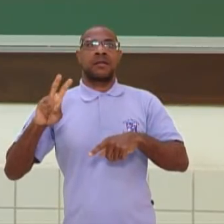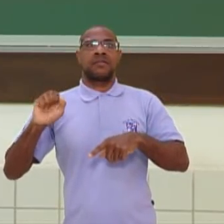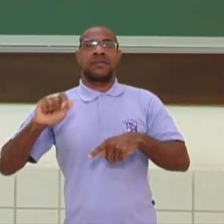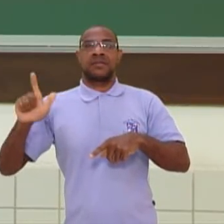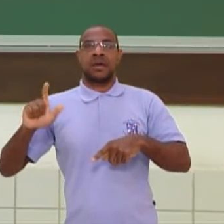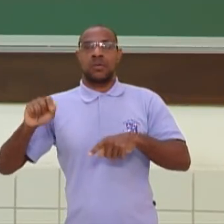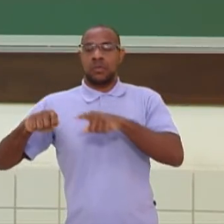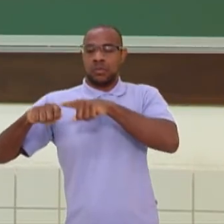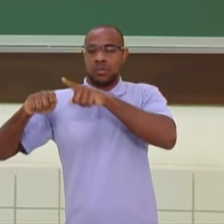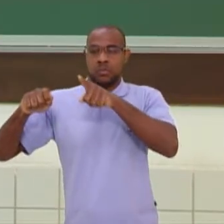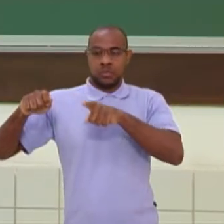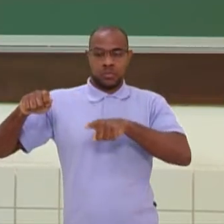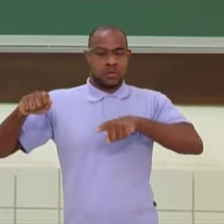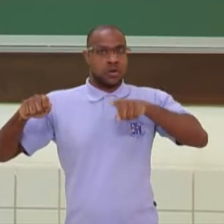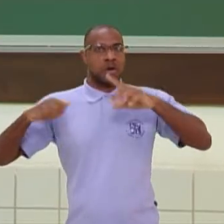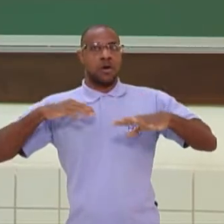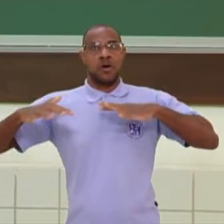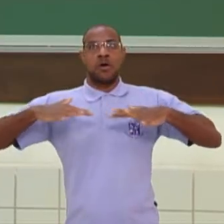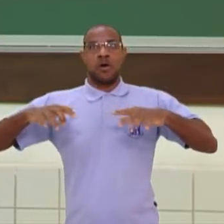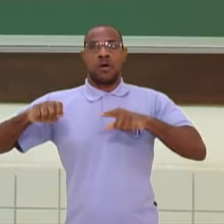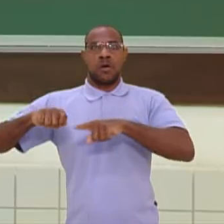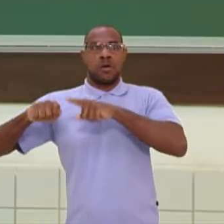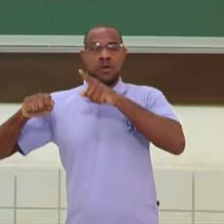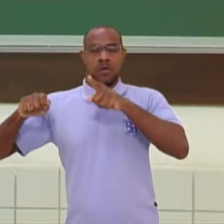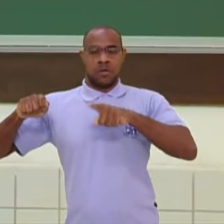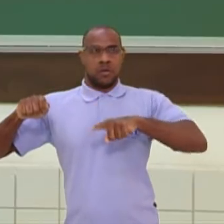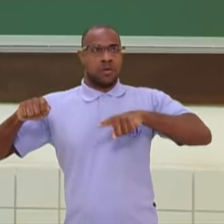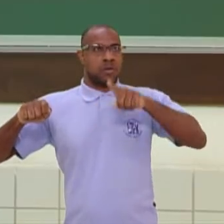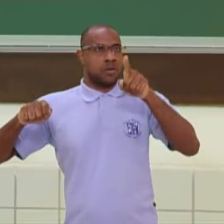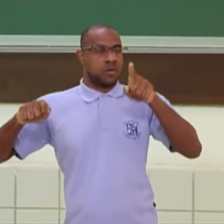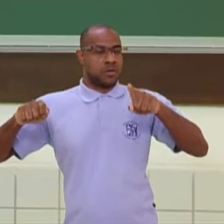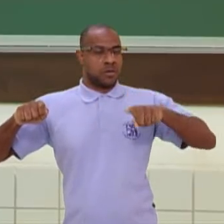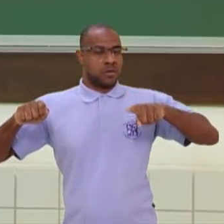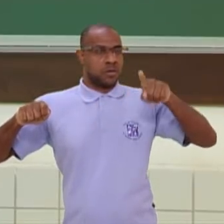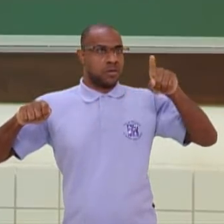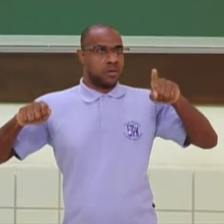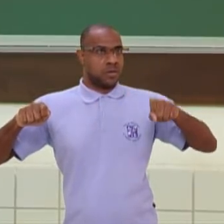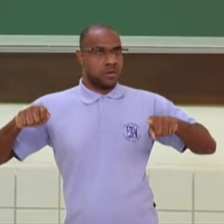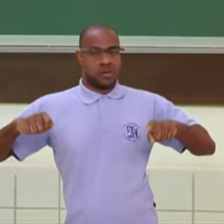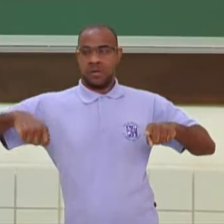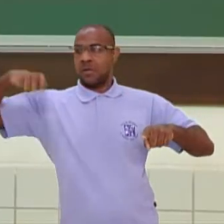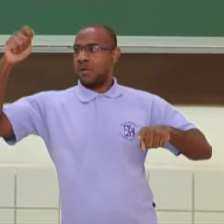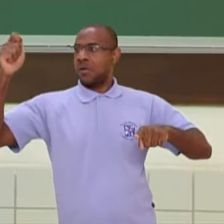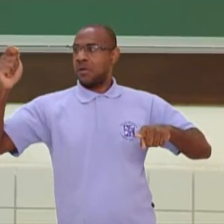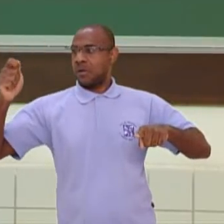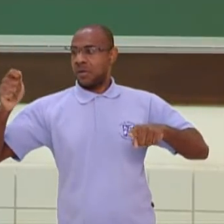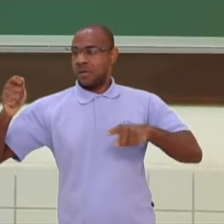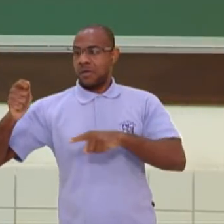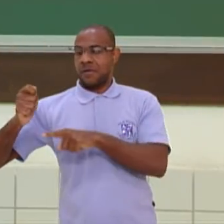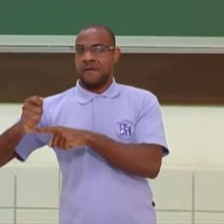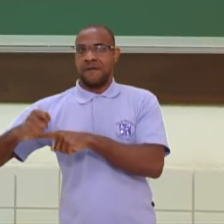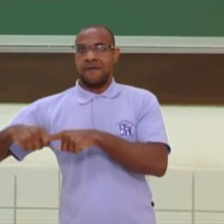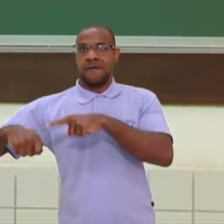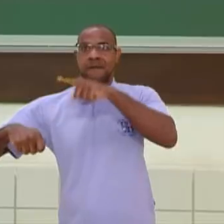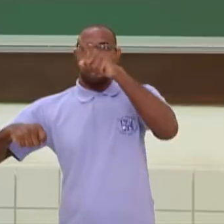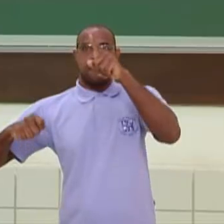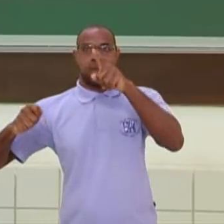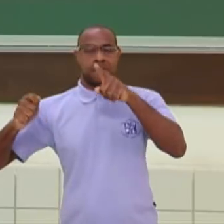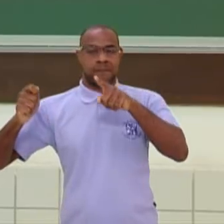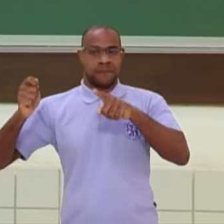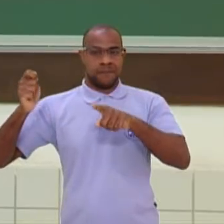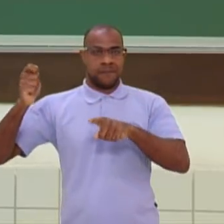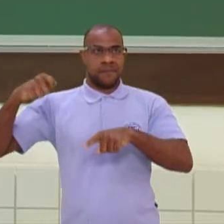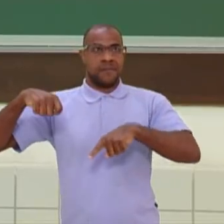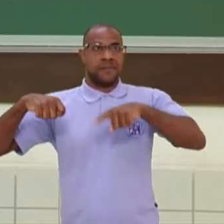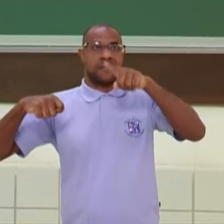fazendo assim, essa vibração, ela está ocorrendo na vertical. Eu estou balançando meu braço de cima para baixo. Mas o sentido do